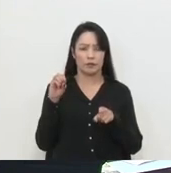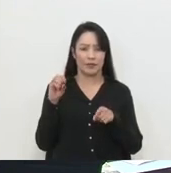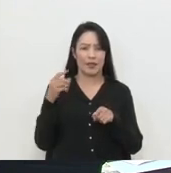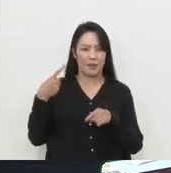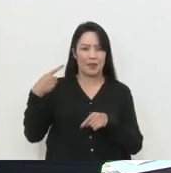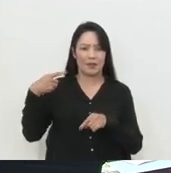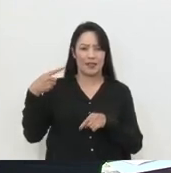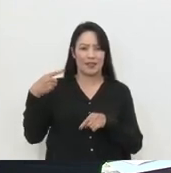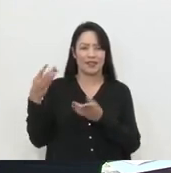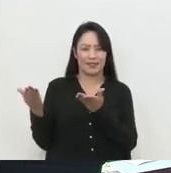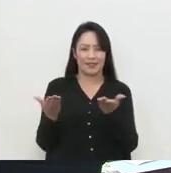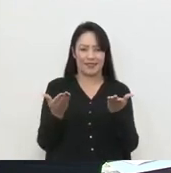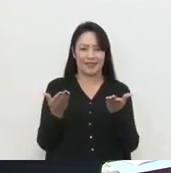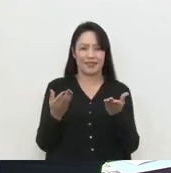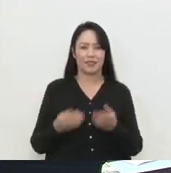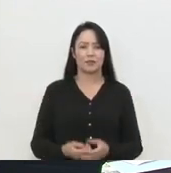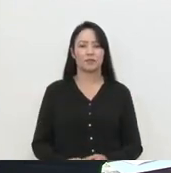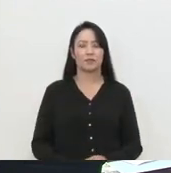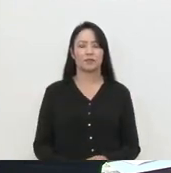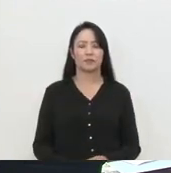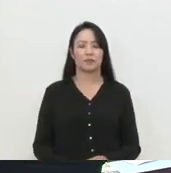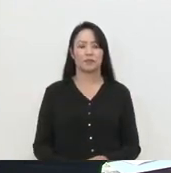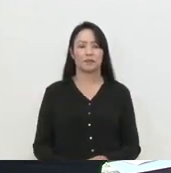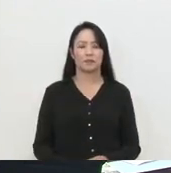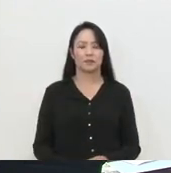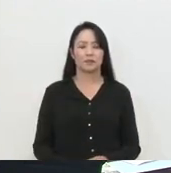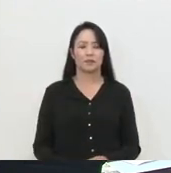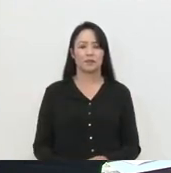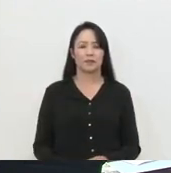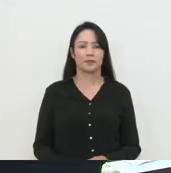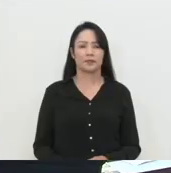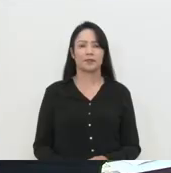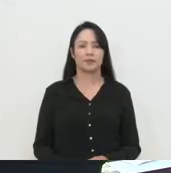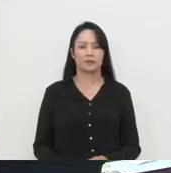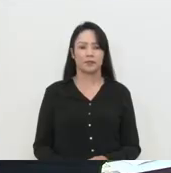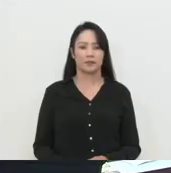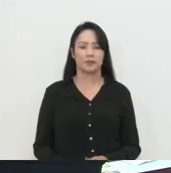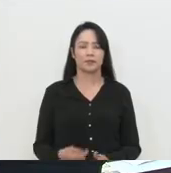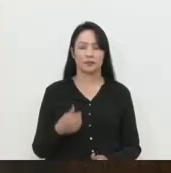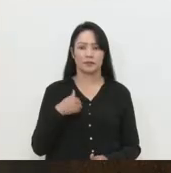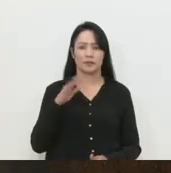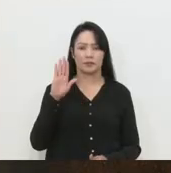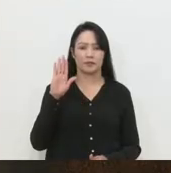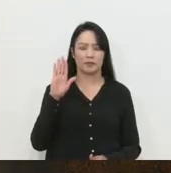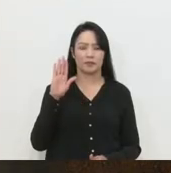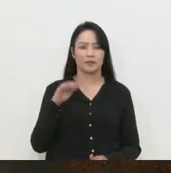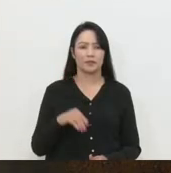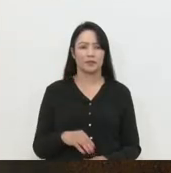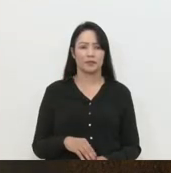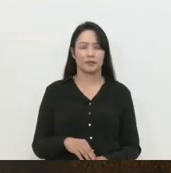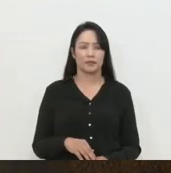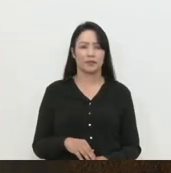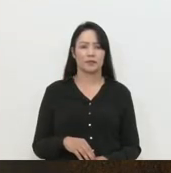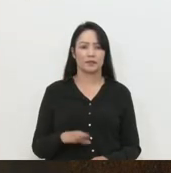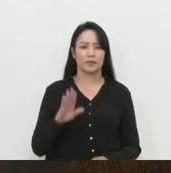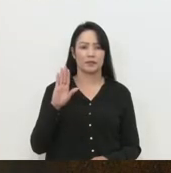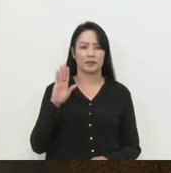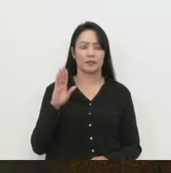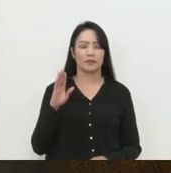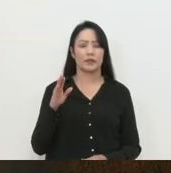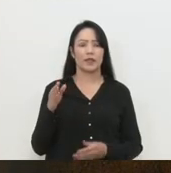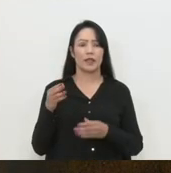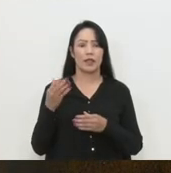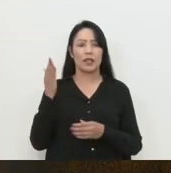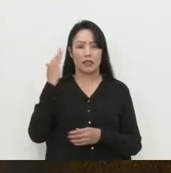palavra possível Leandro Dourado Presidente é a mesma questão de ordem é na questão de ordem eu queria saber